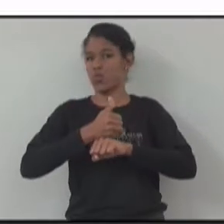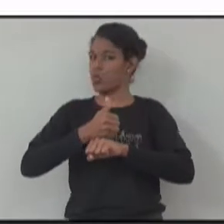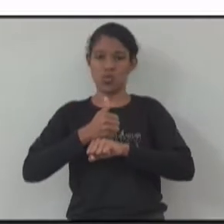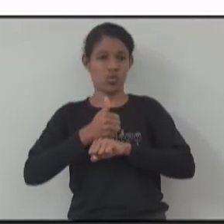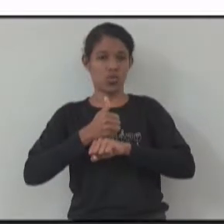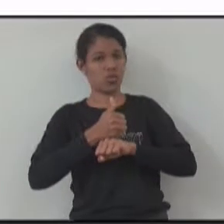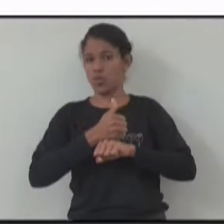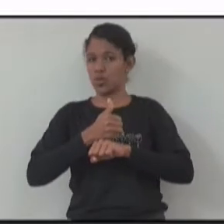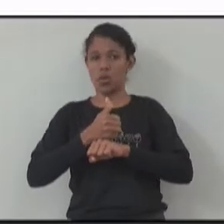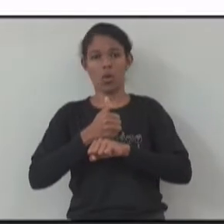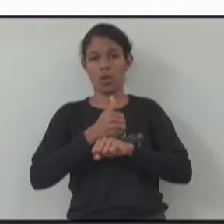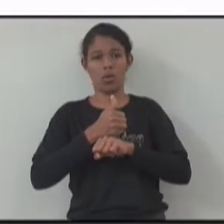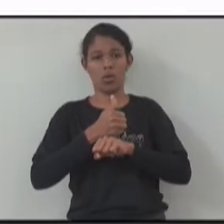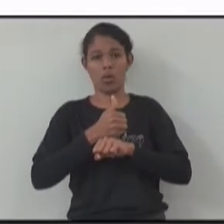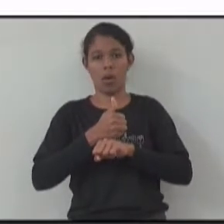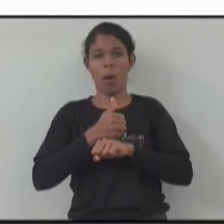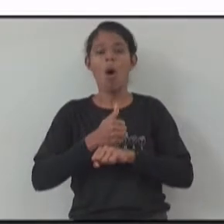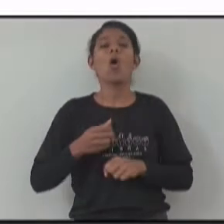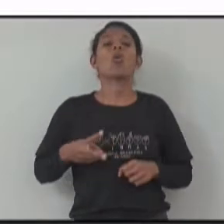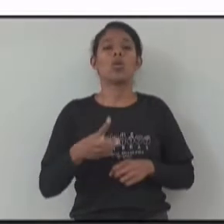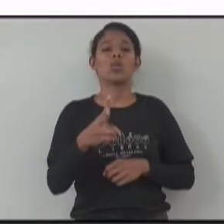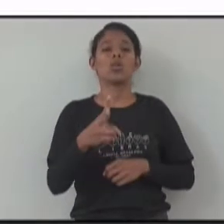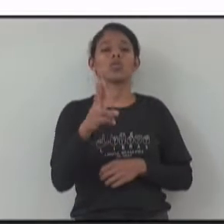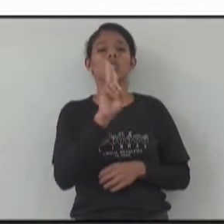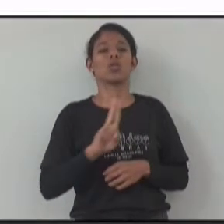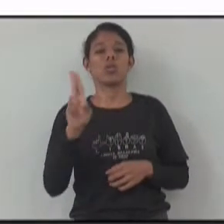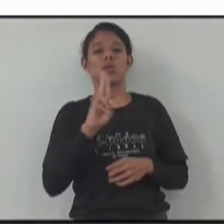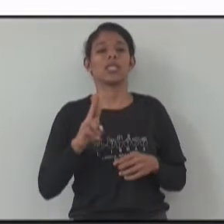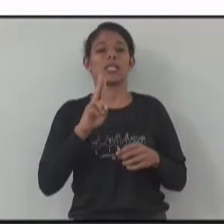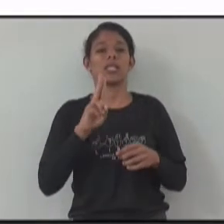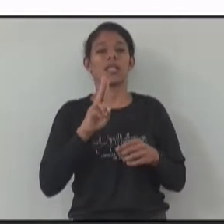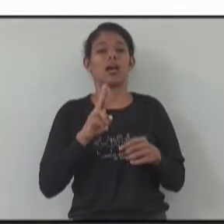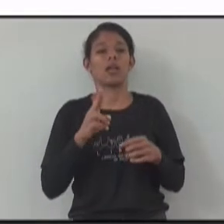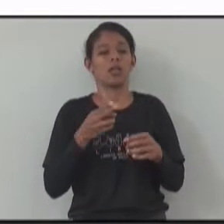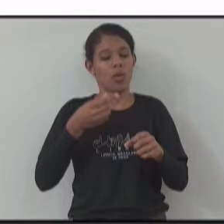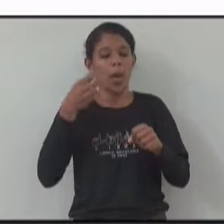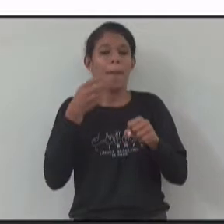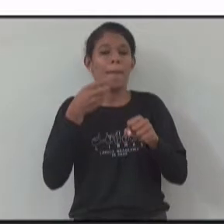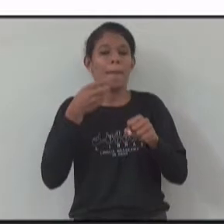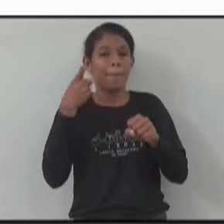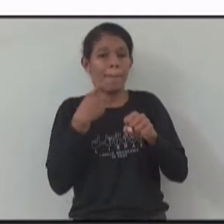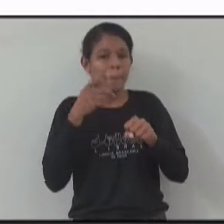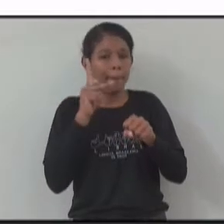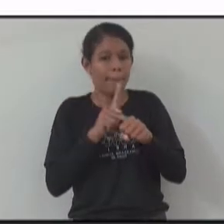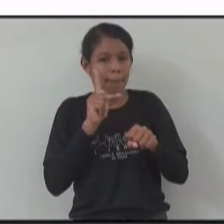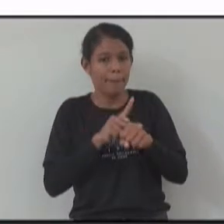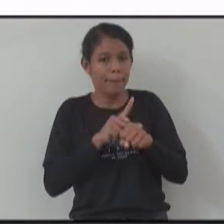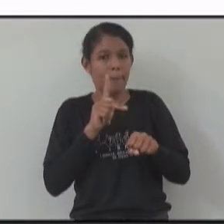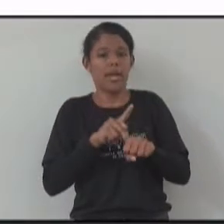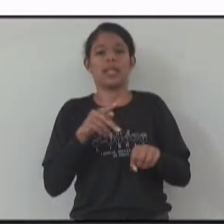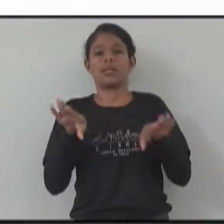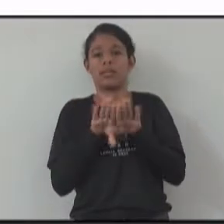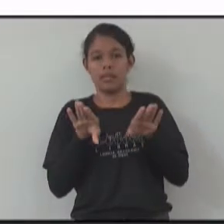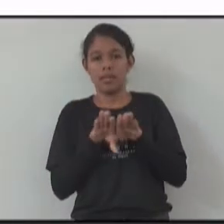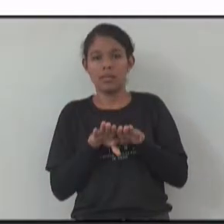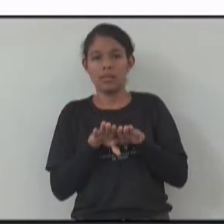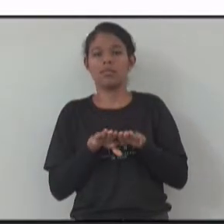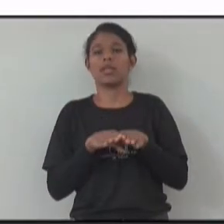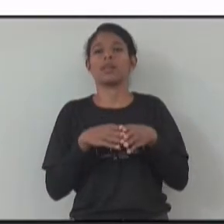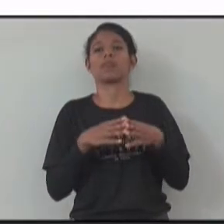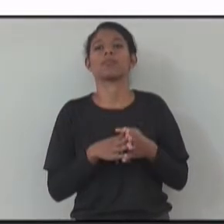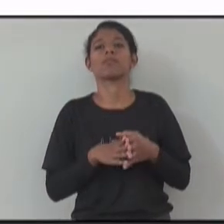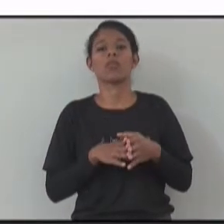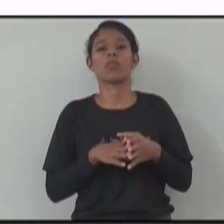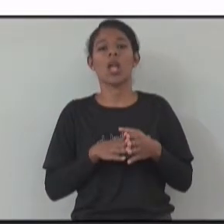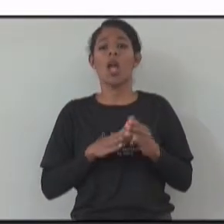eram feitos de pedra e madeira. Esse foi um processo de transição lenta e de diferentes formas em